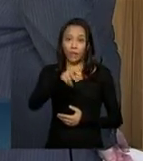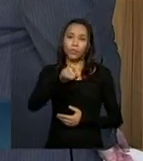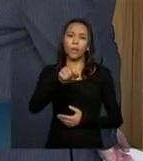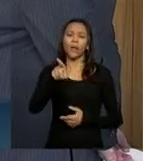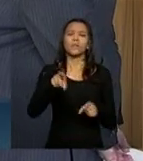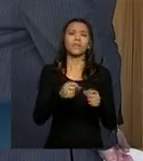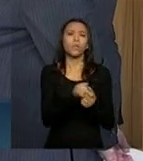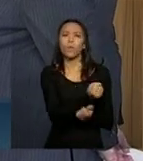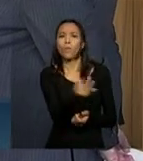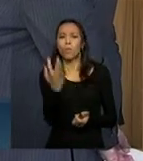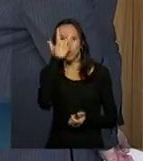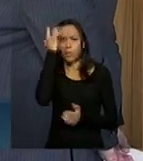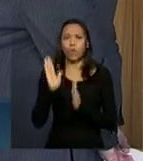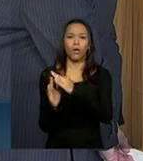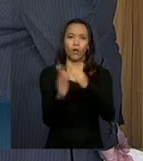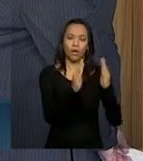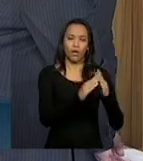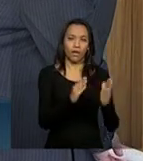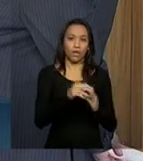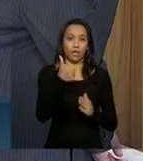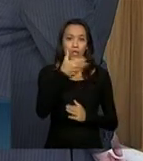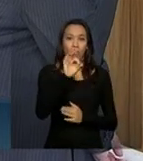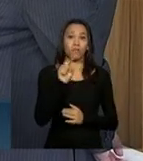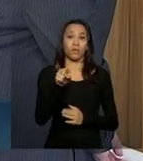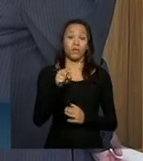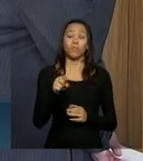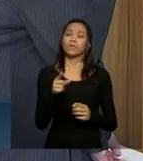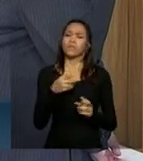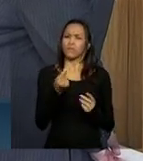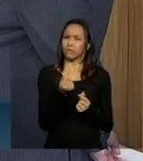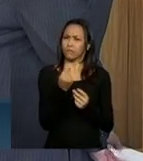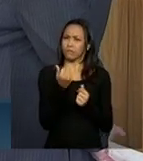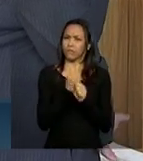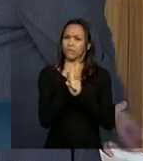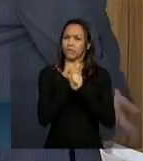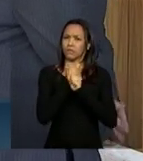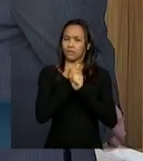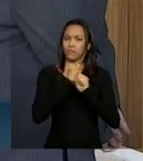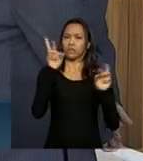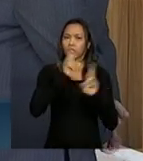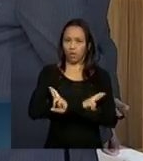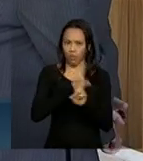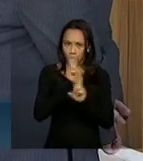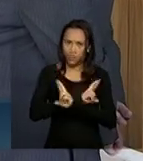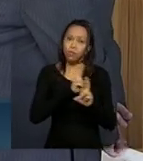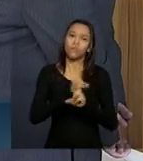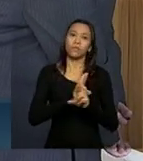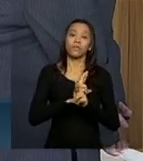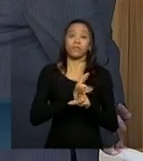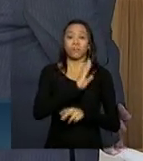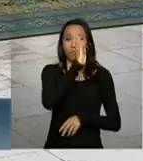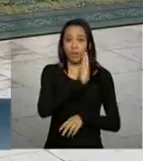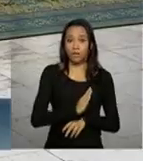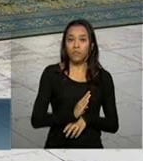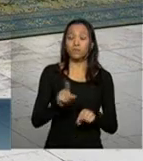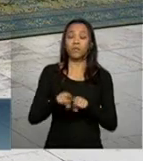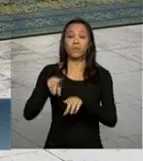habitantes. E são antigas as relações diplomáticas entre Brasil e Suécia. Foram estabelecidas em